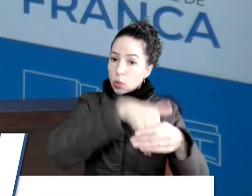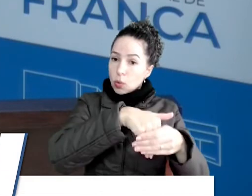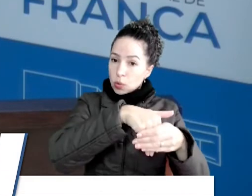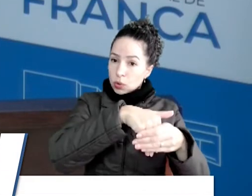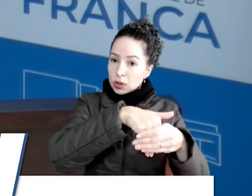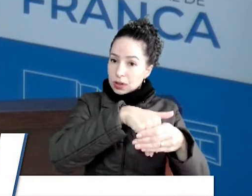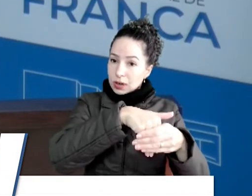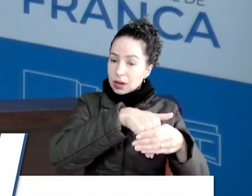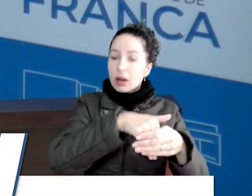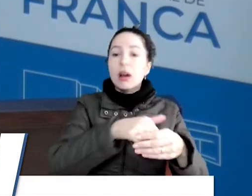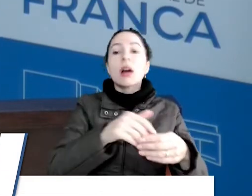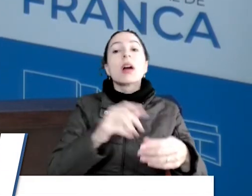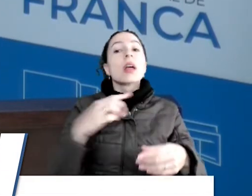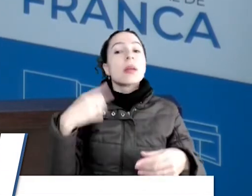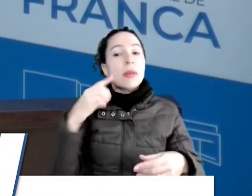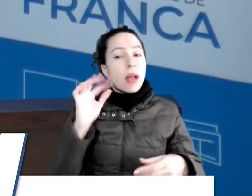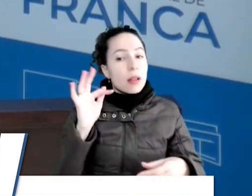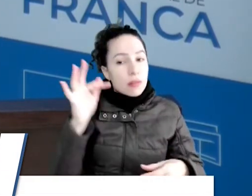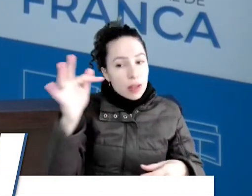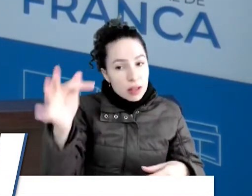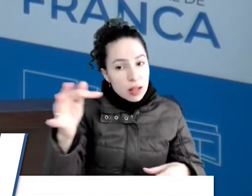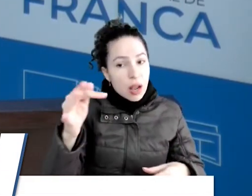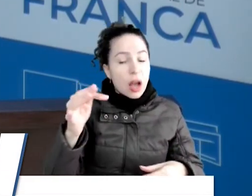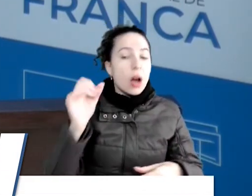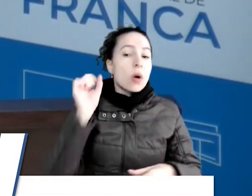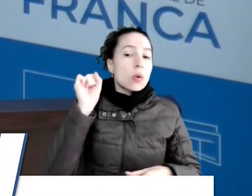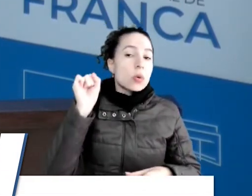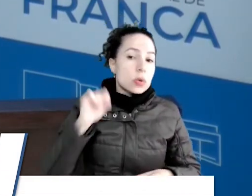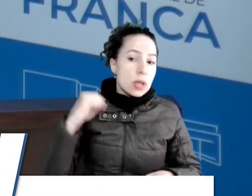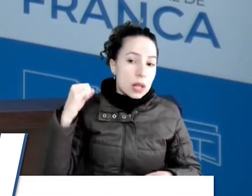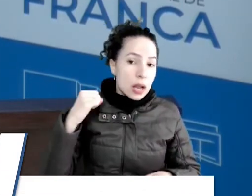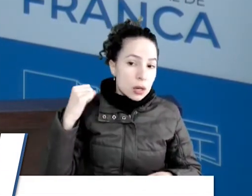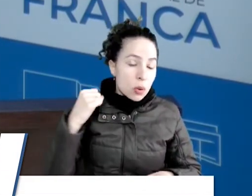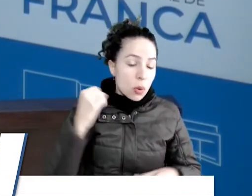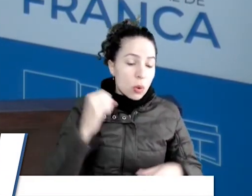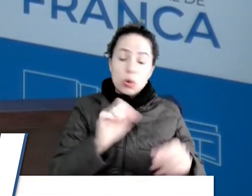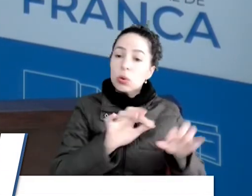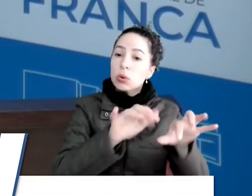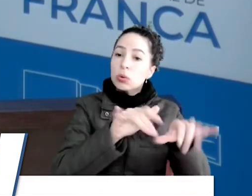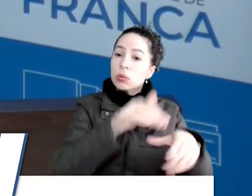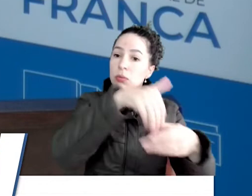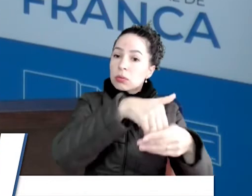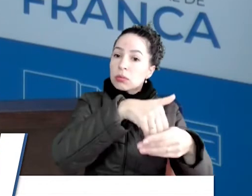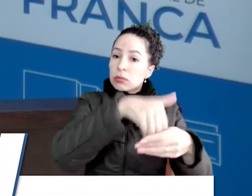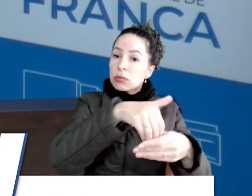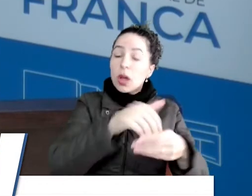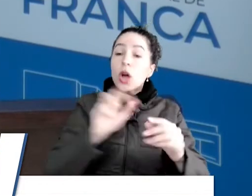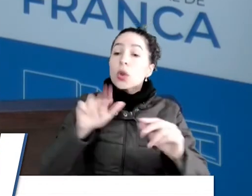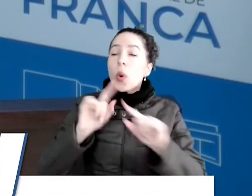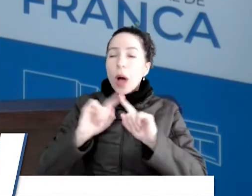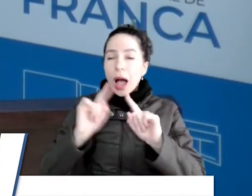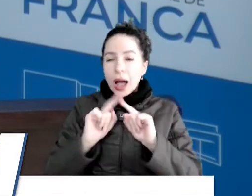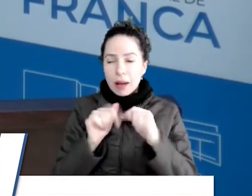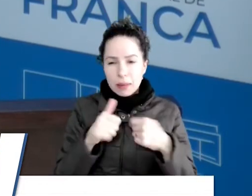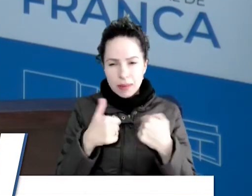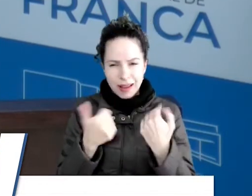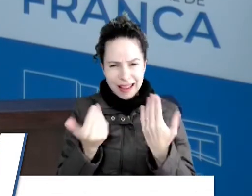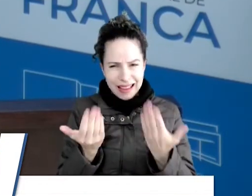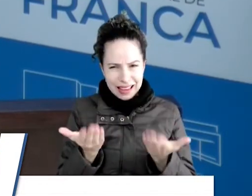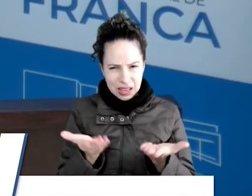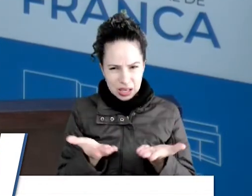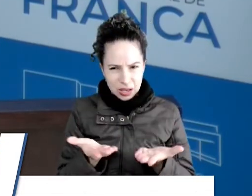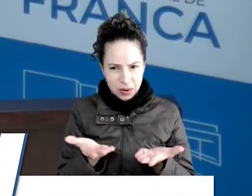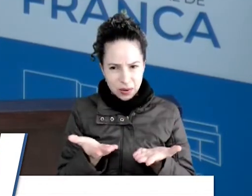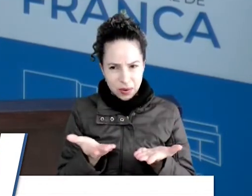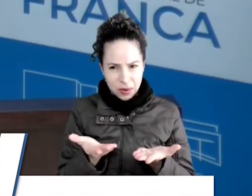urna eletrônica, foi eleito senador pela urna eletrônica, nunca reclamou. Agora que